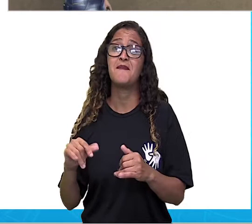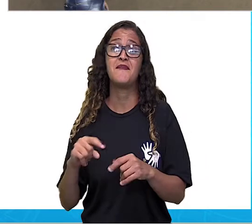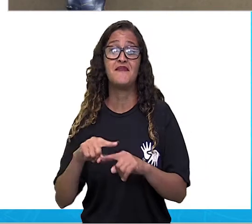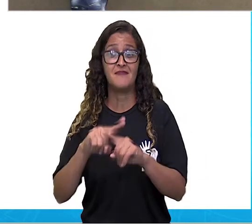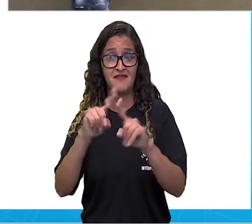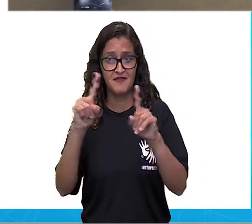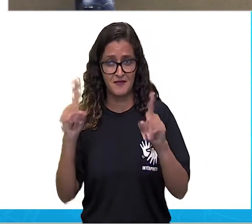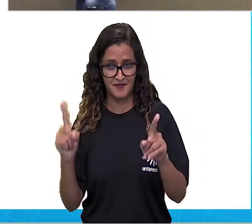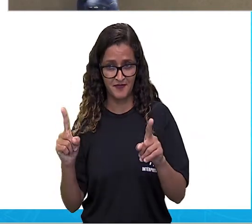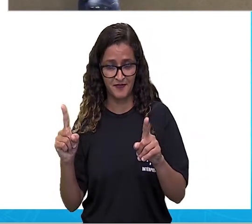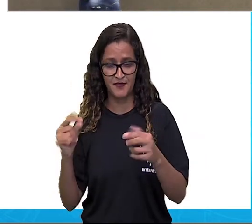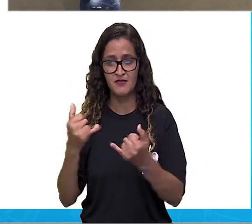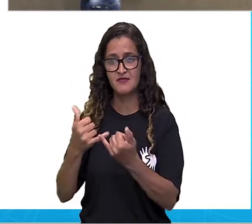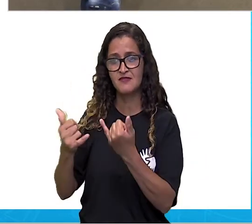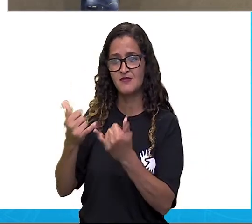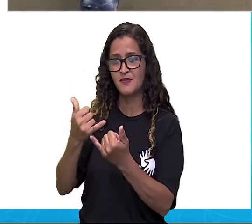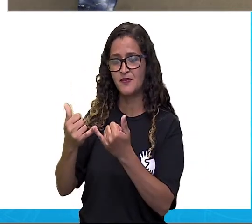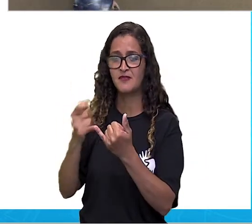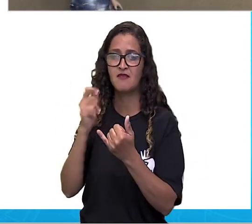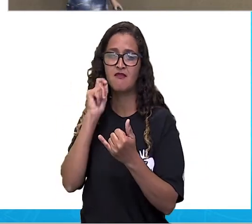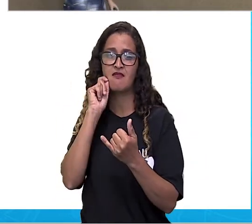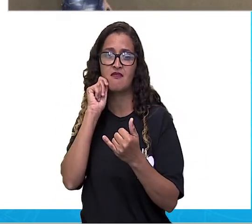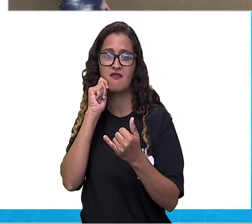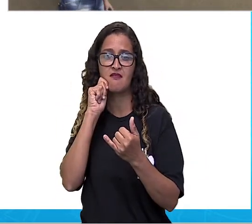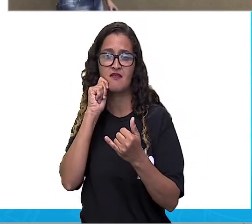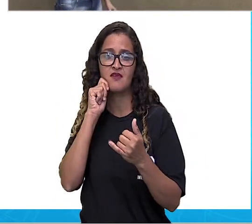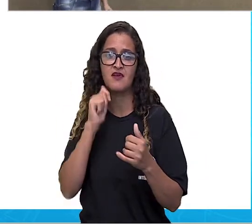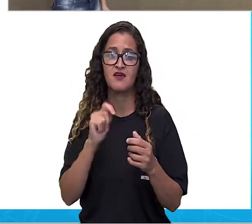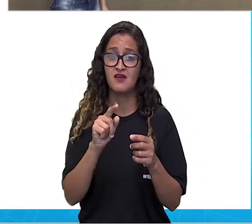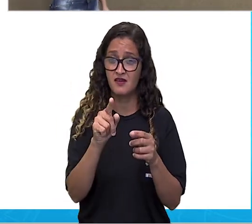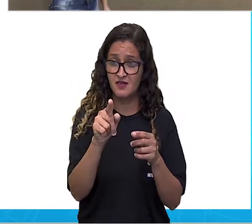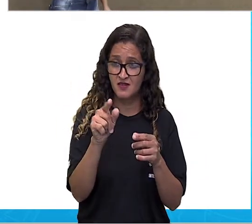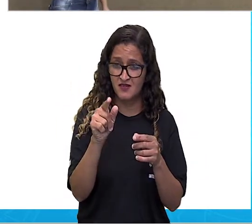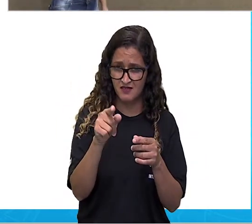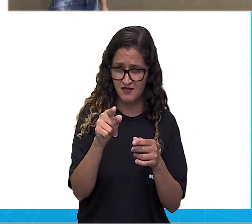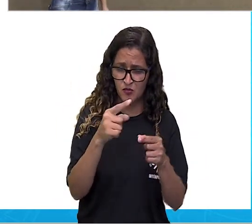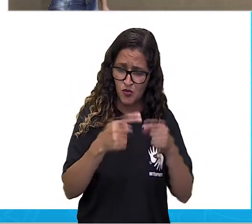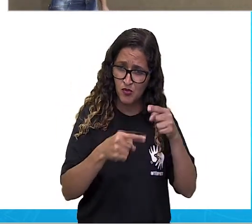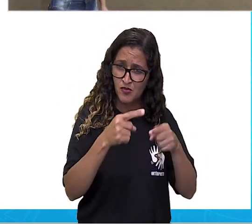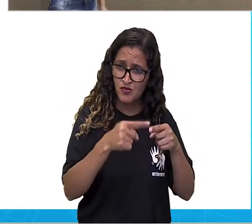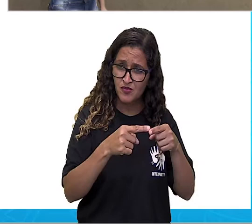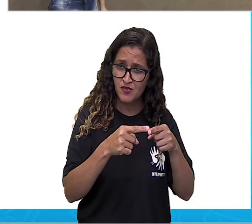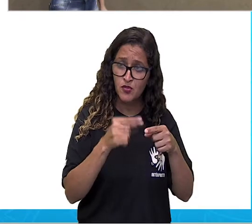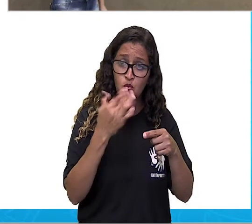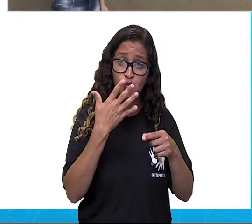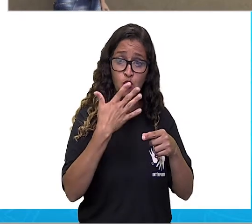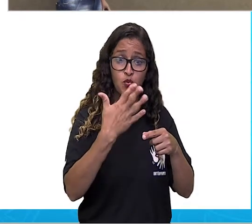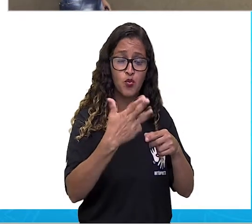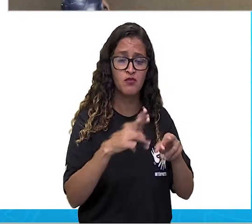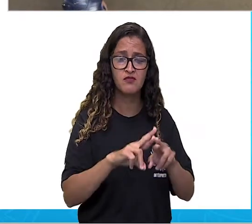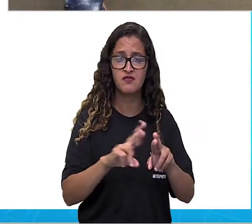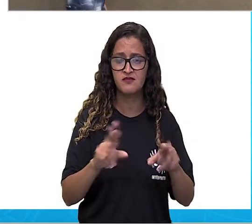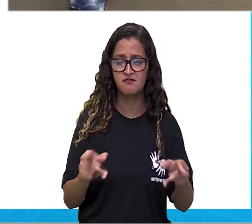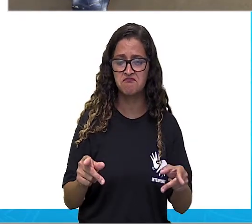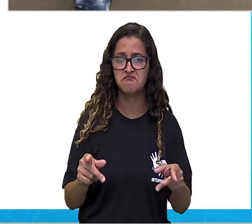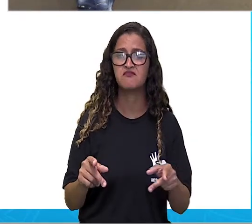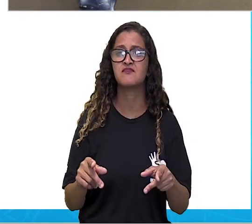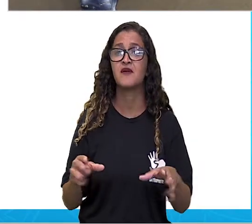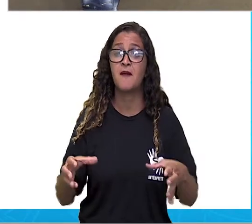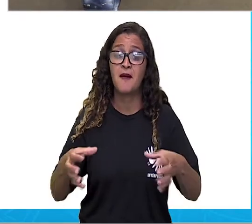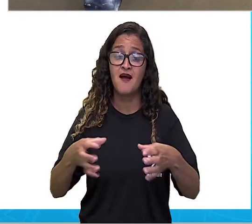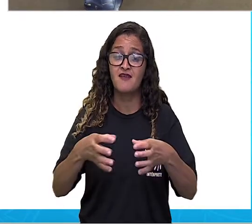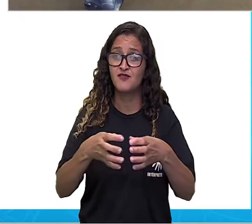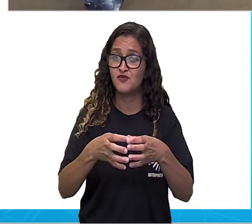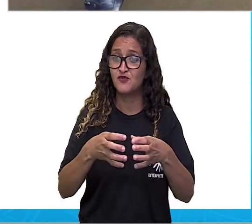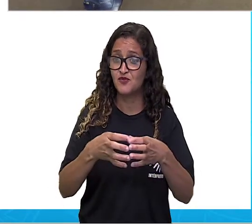lápis. Os clipes, nós temos clipes de várias cores e tamanhos, mas ele agrupou